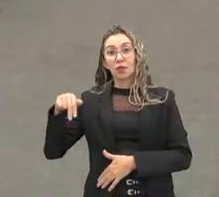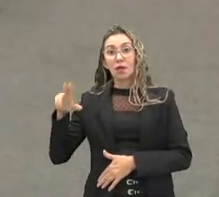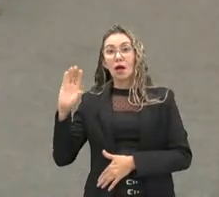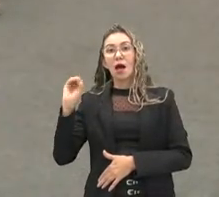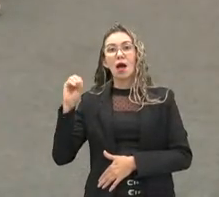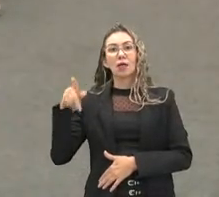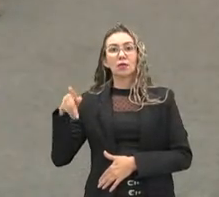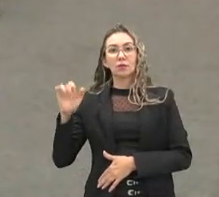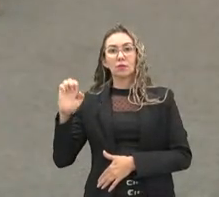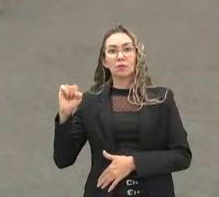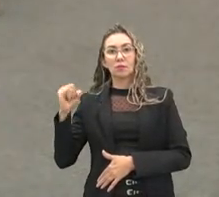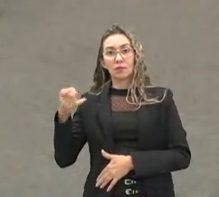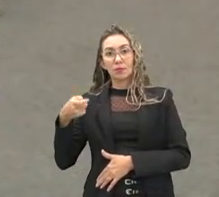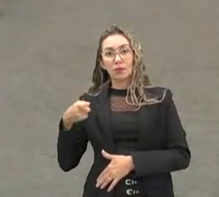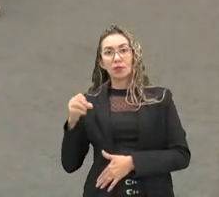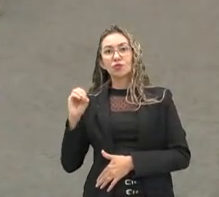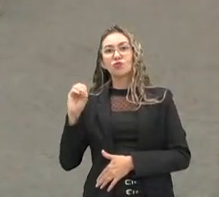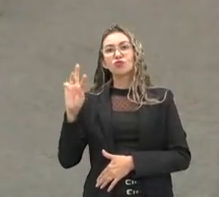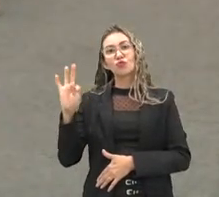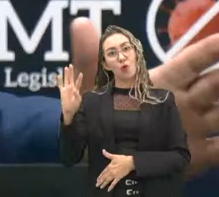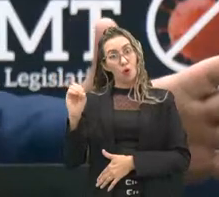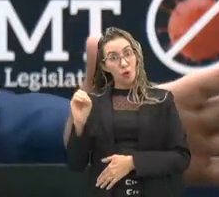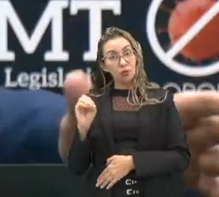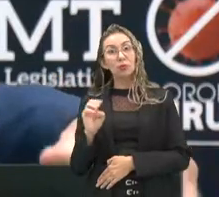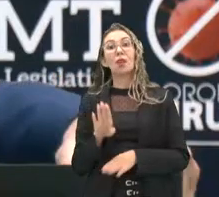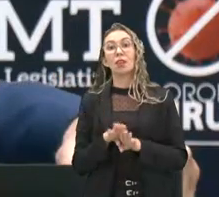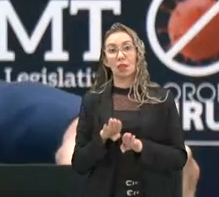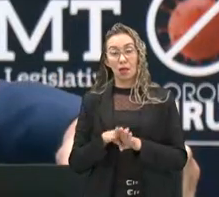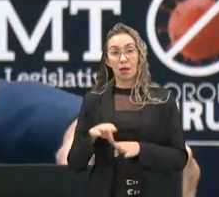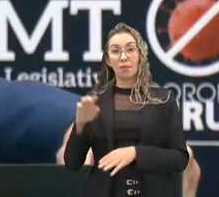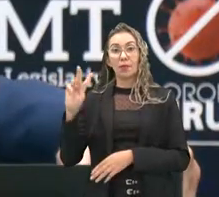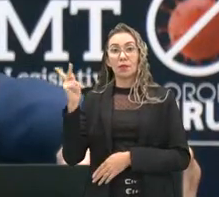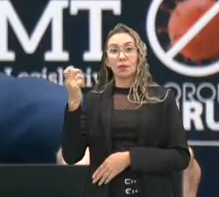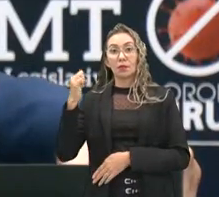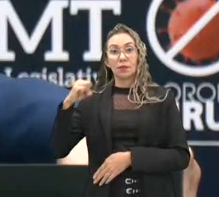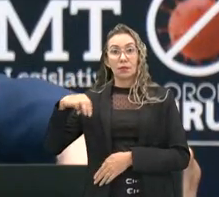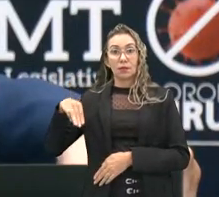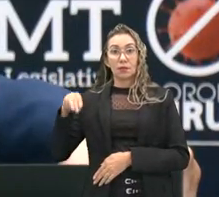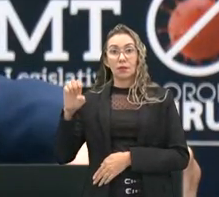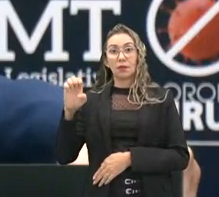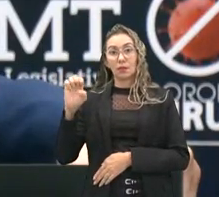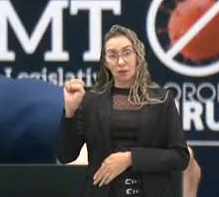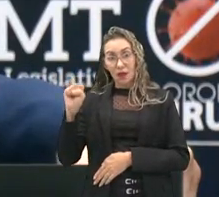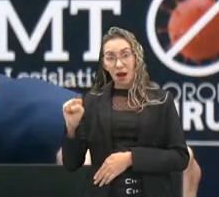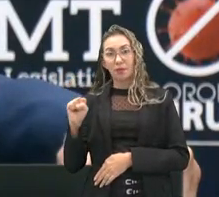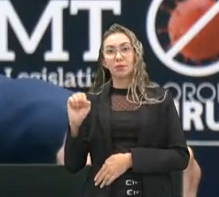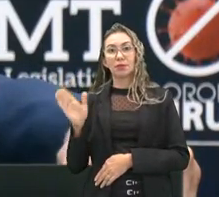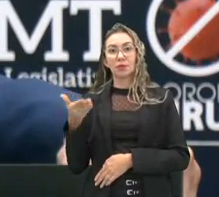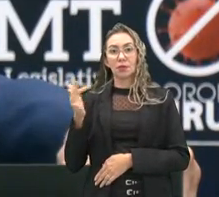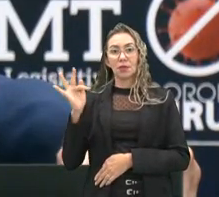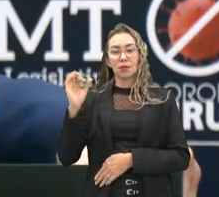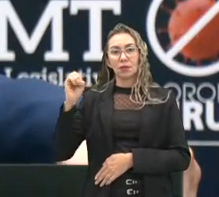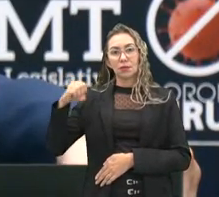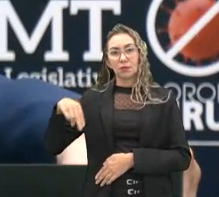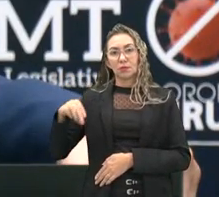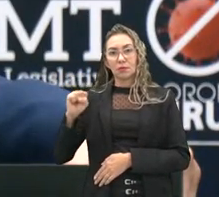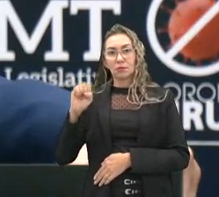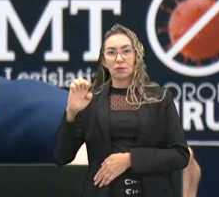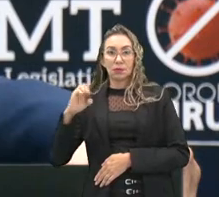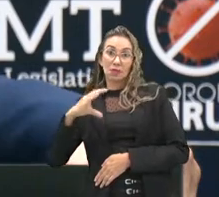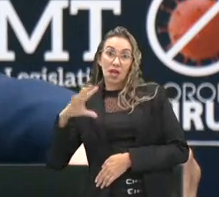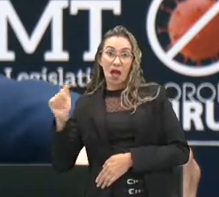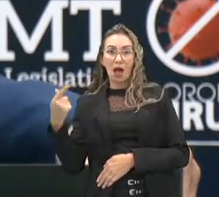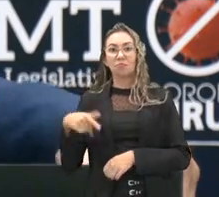Fonseca, e no início dos anos 20, ele participa de vários movimentos